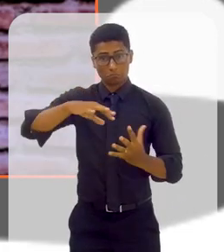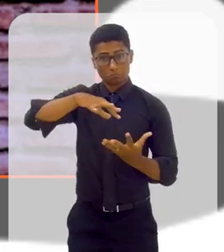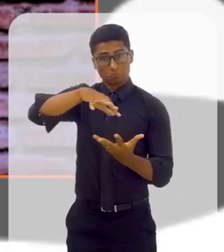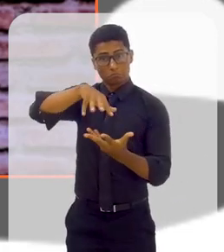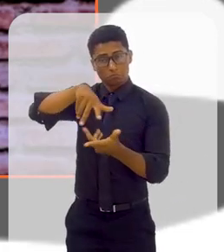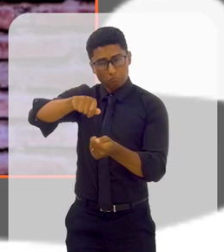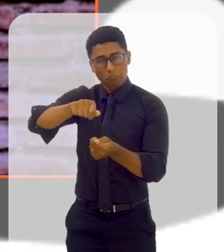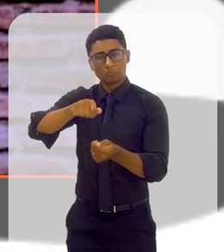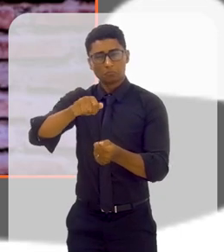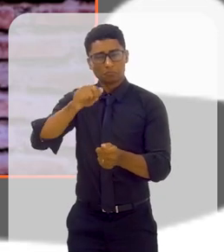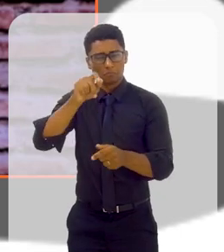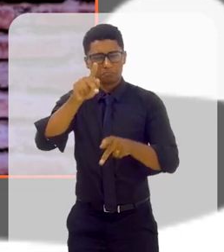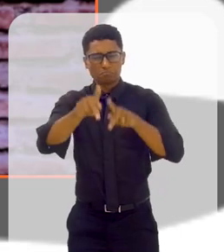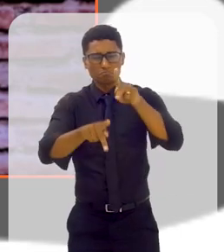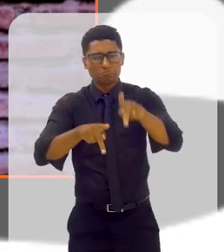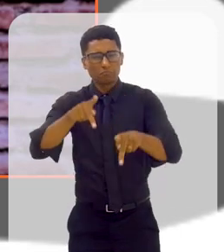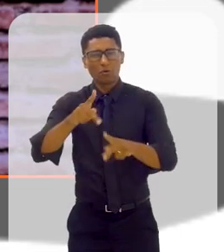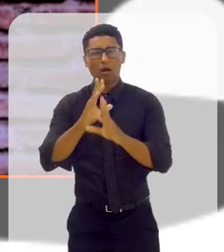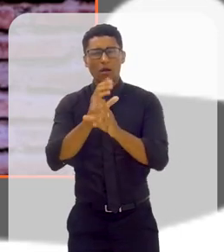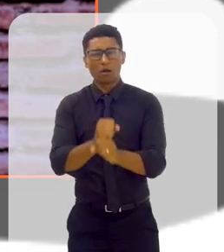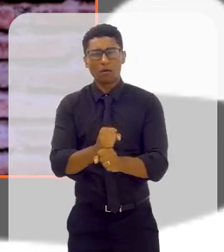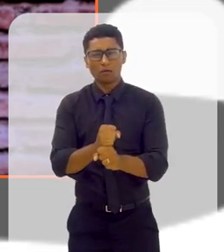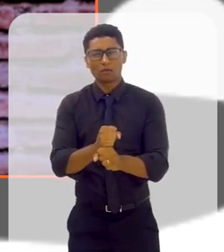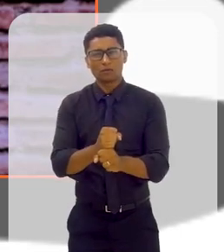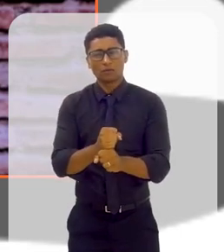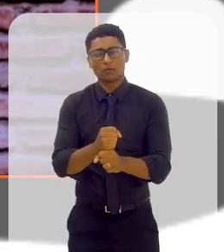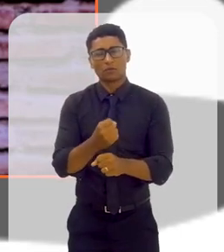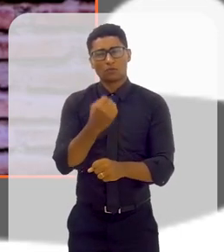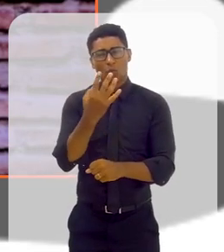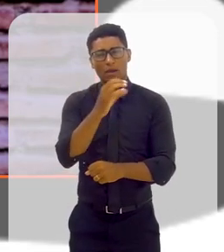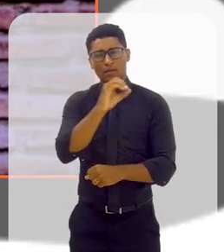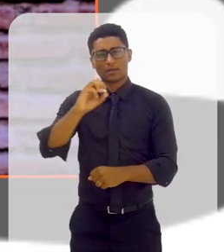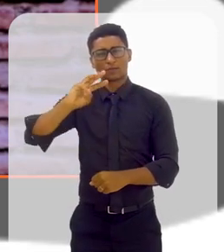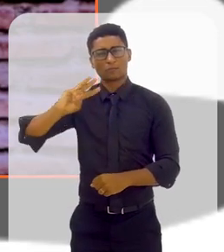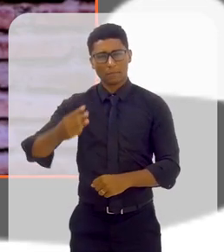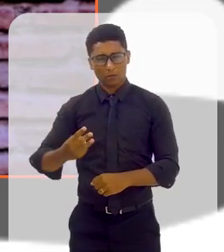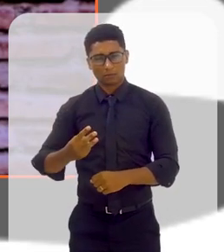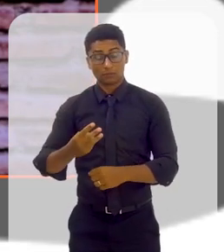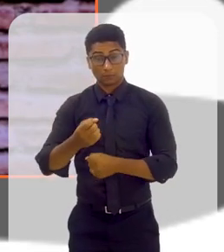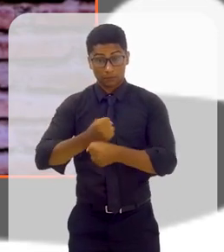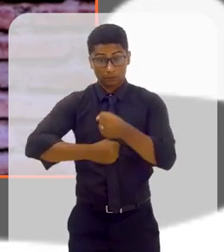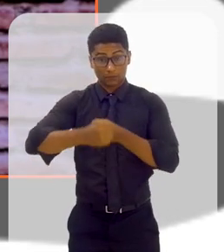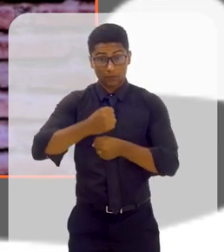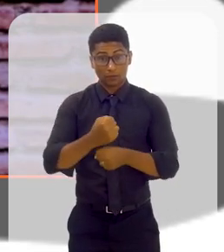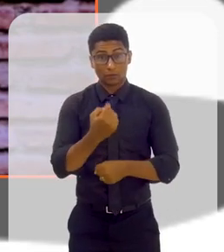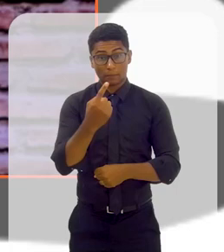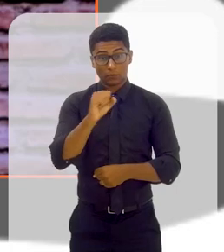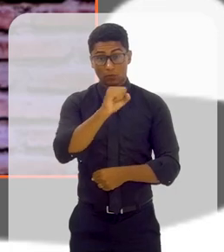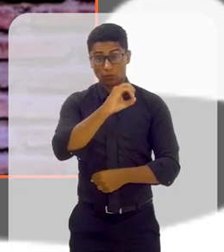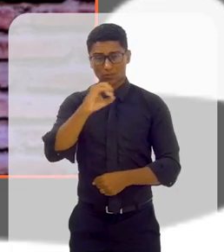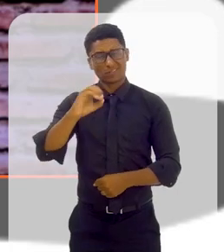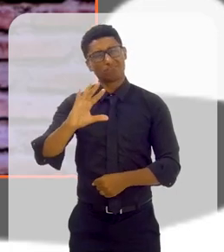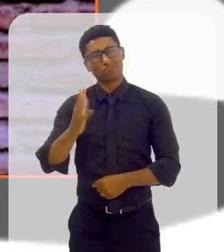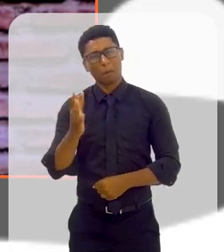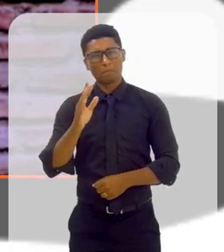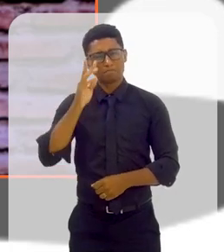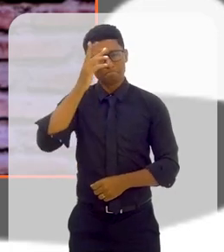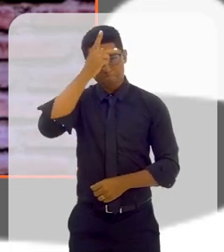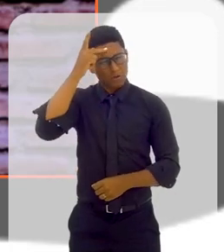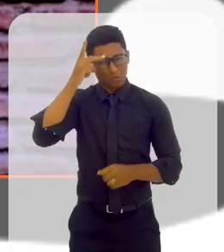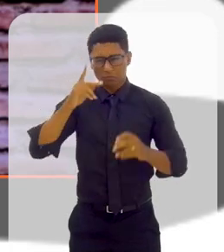ligeiramente superior a 400 milhões de habitantes. Em 1800, ela estava batendo 1 bilhão de pessoas. Só que essas